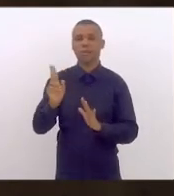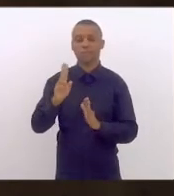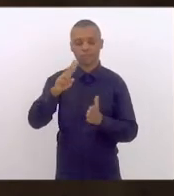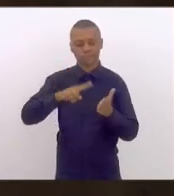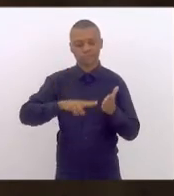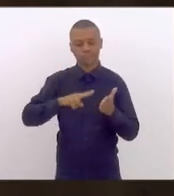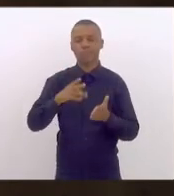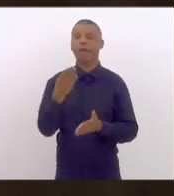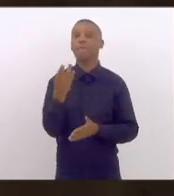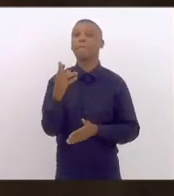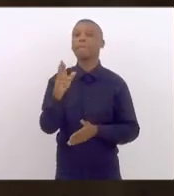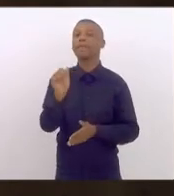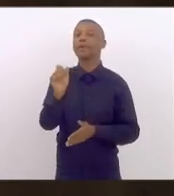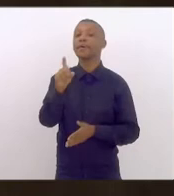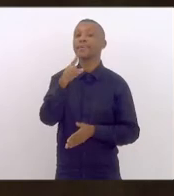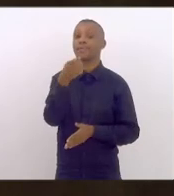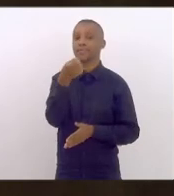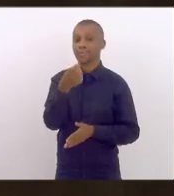brasão